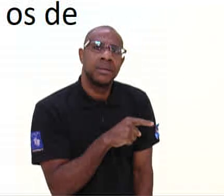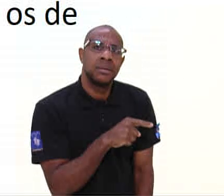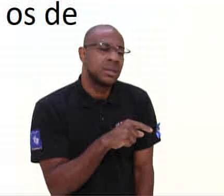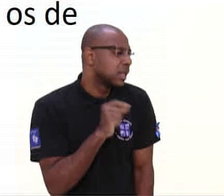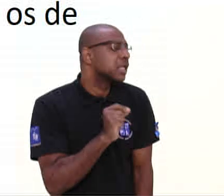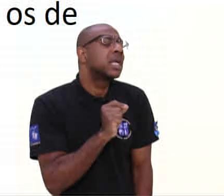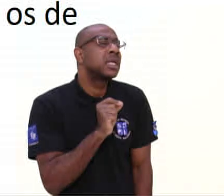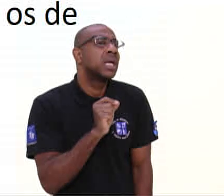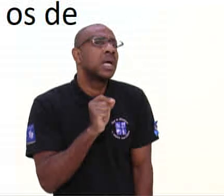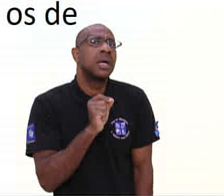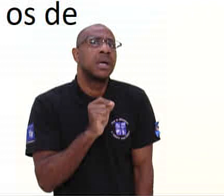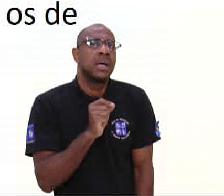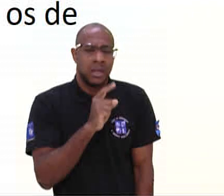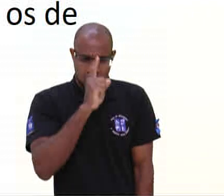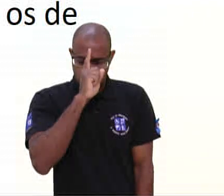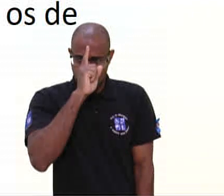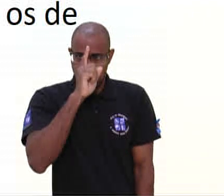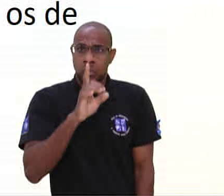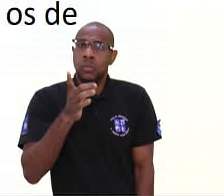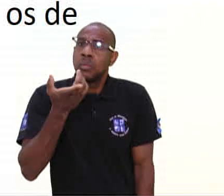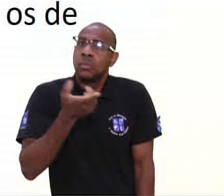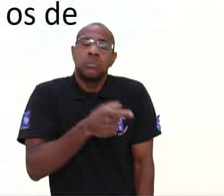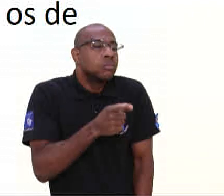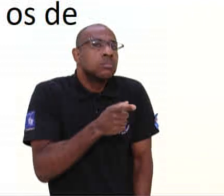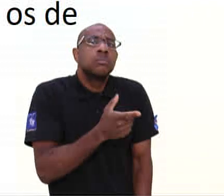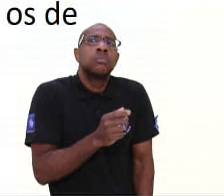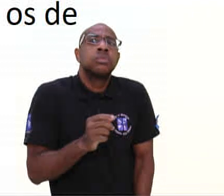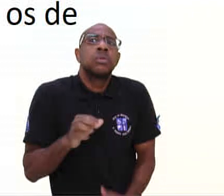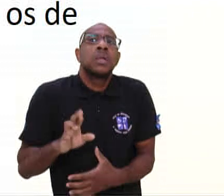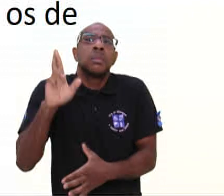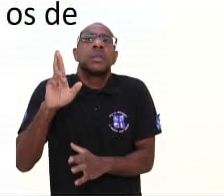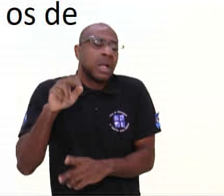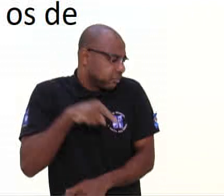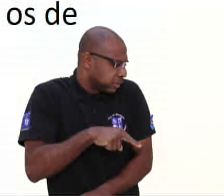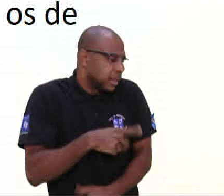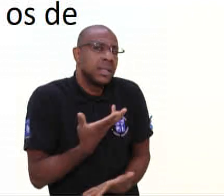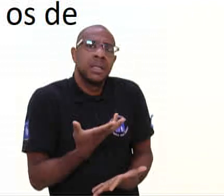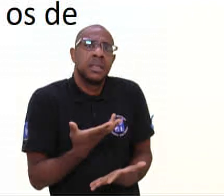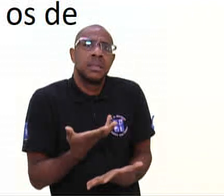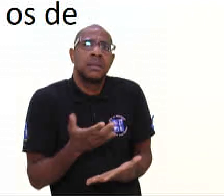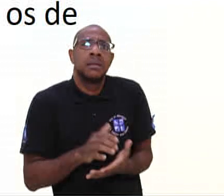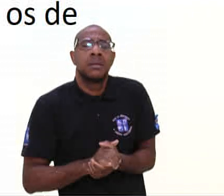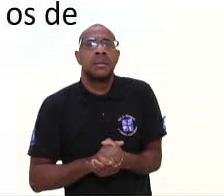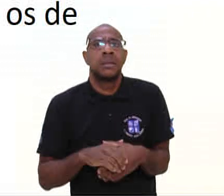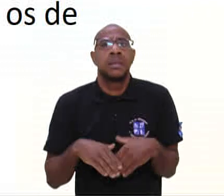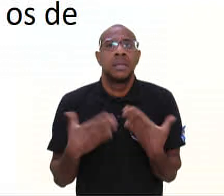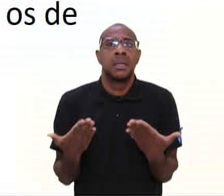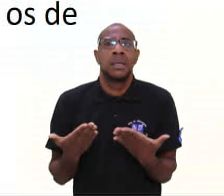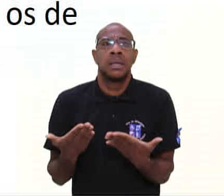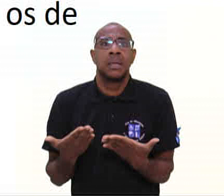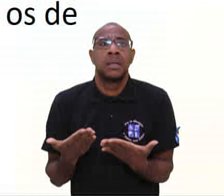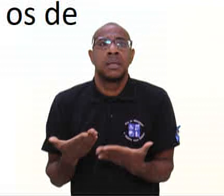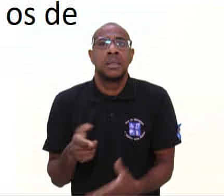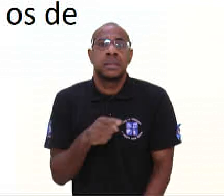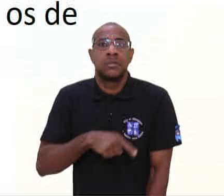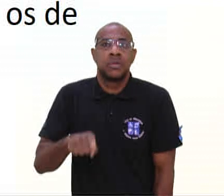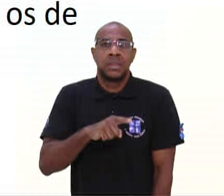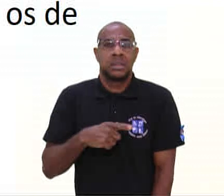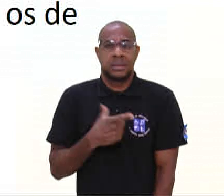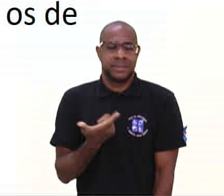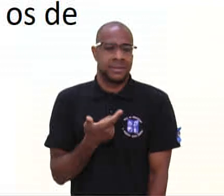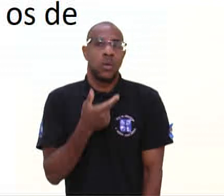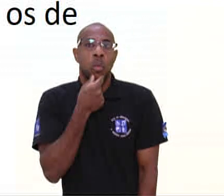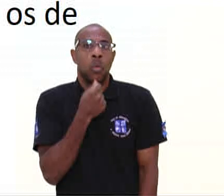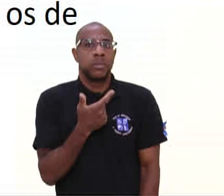quem for. Vieram emprestar minhas armas, cedi, não tenho abusões. O senhor ri certas